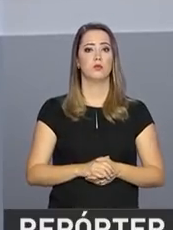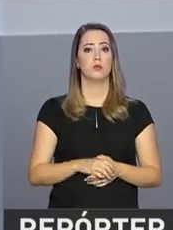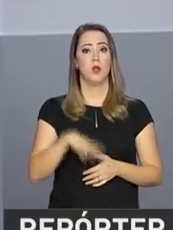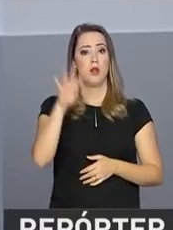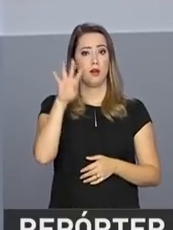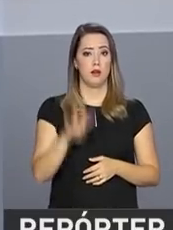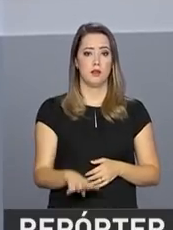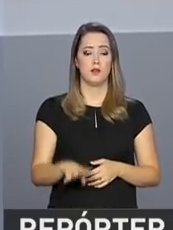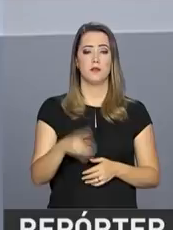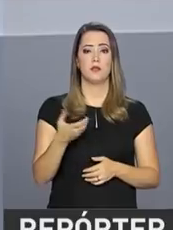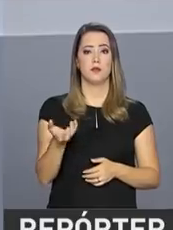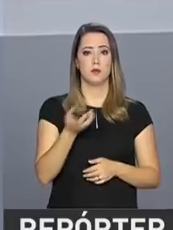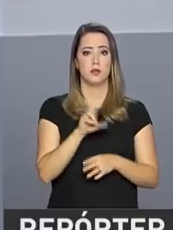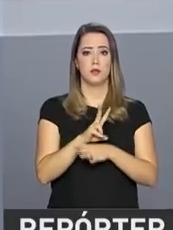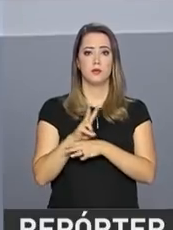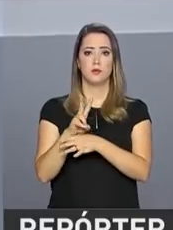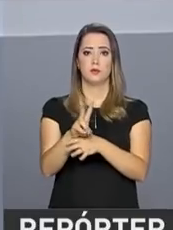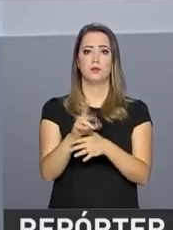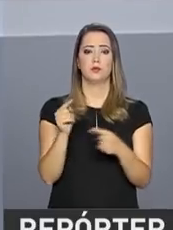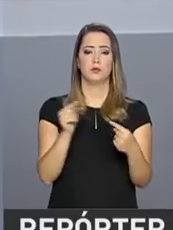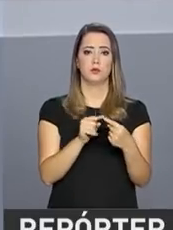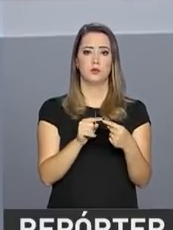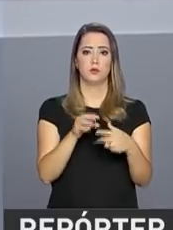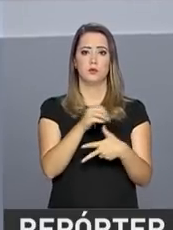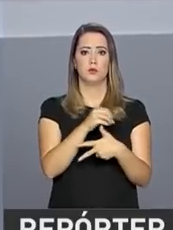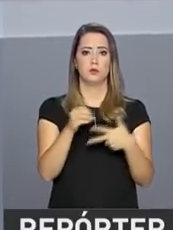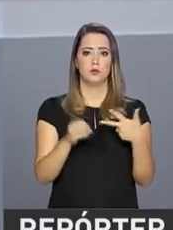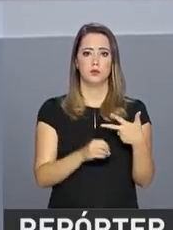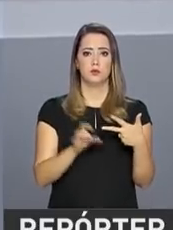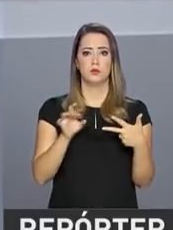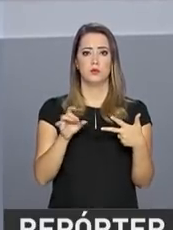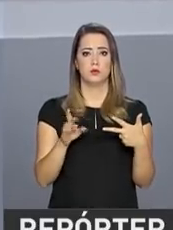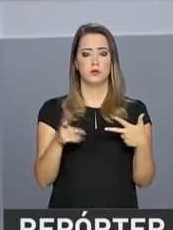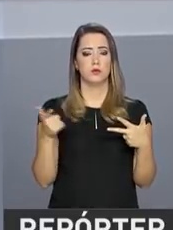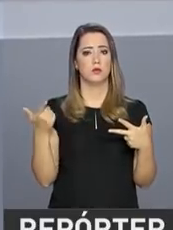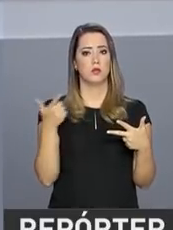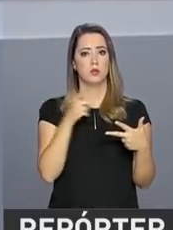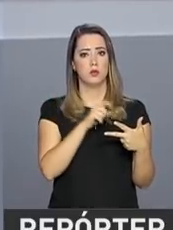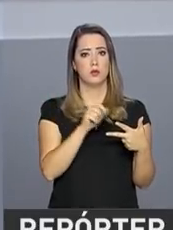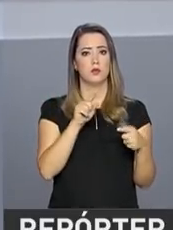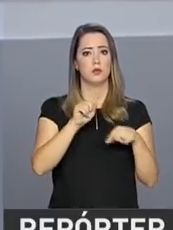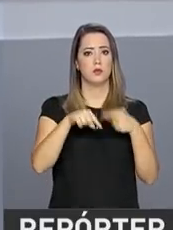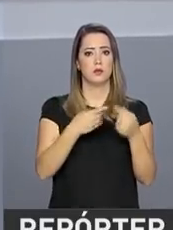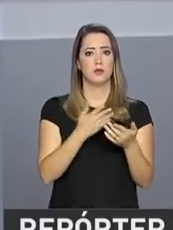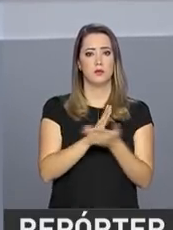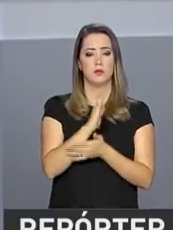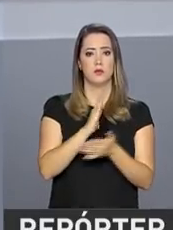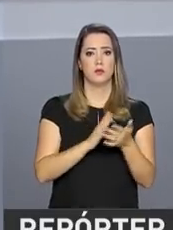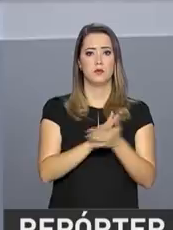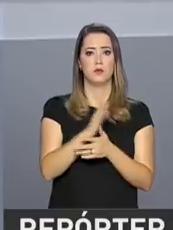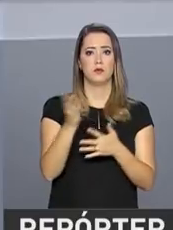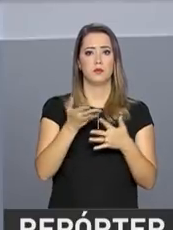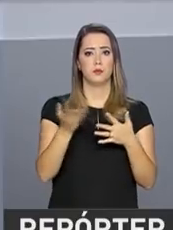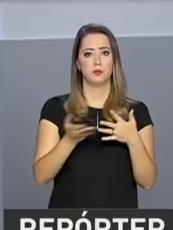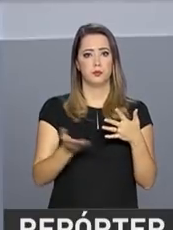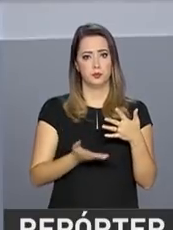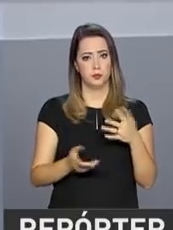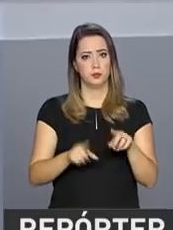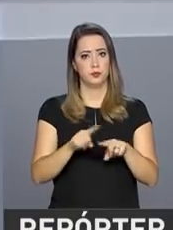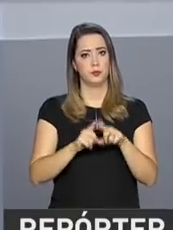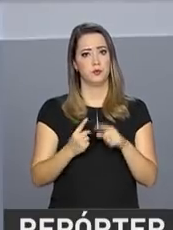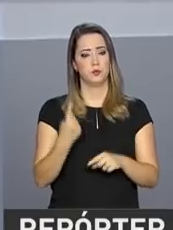classificação para tentar o empréstimo é feita de acordo com a nota no enem e só será efetivada se houver a pré aprovação do financiamento